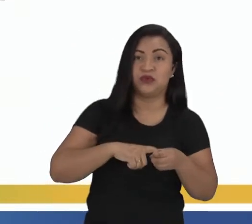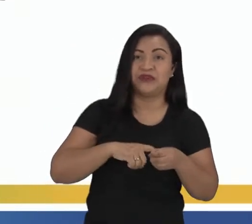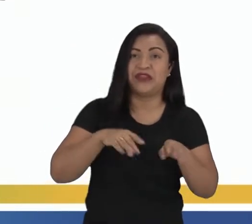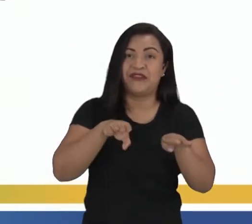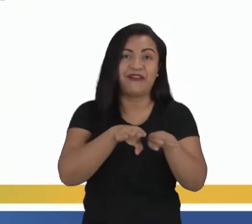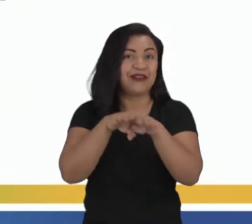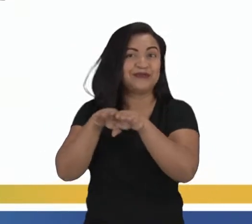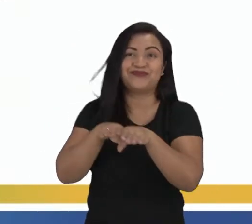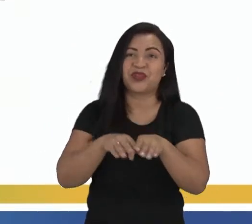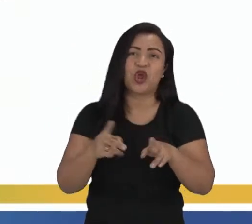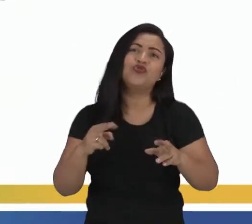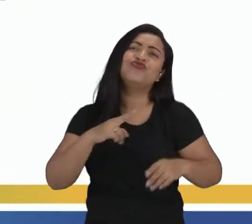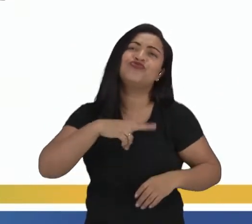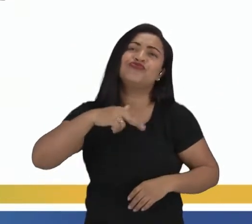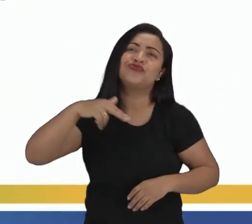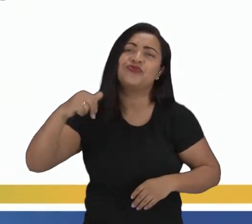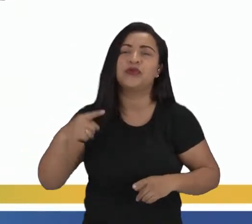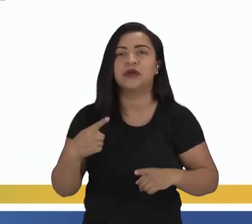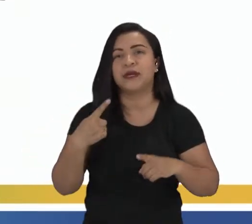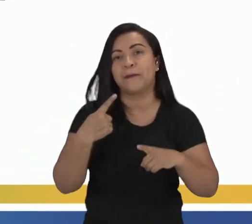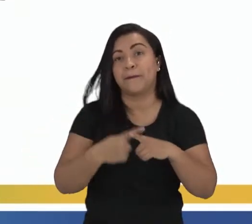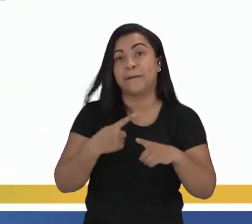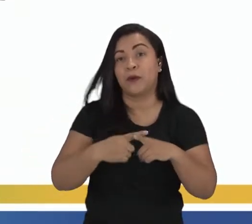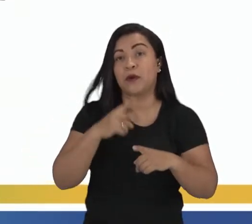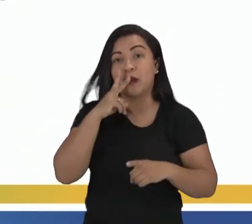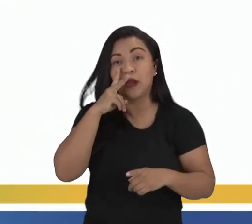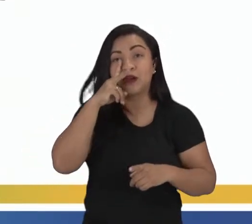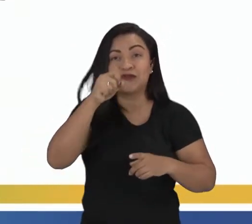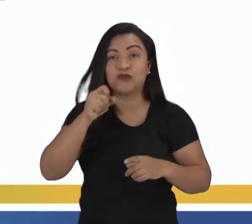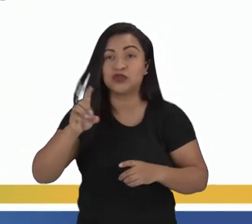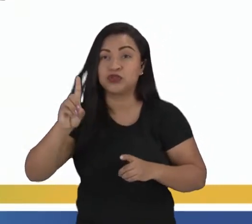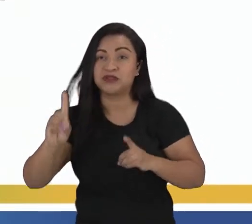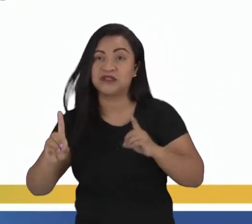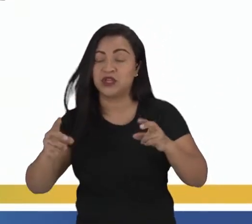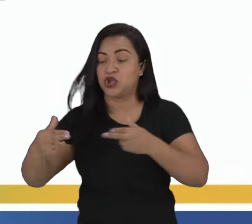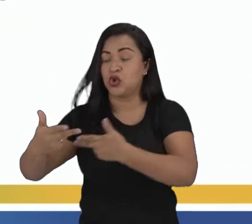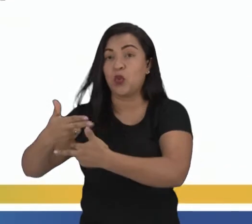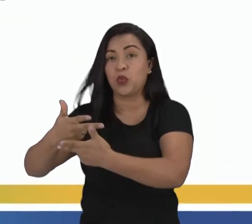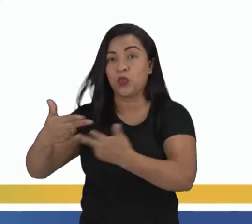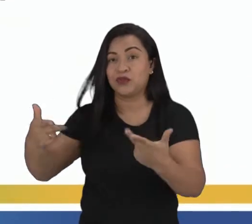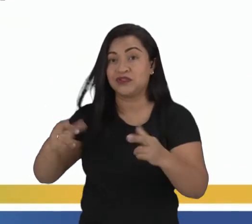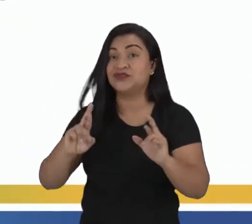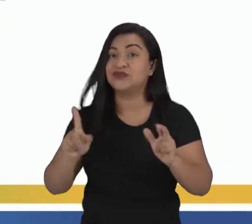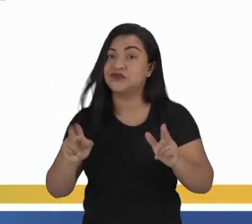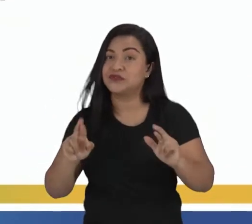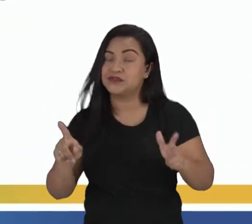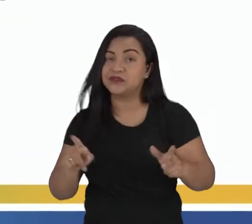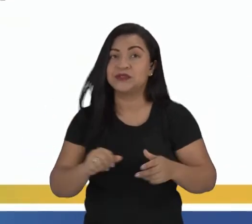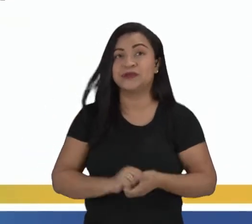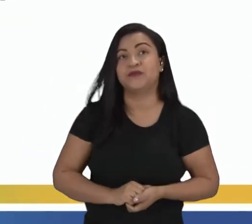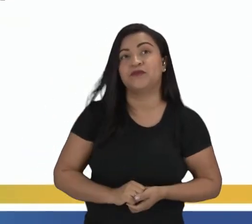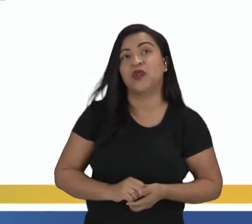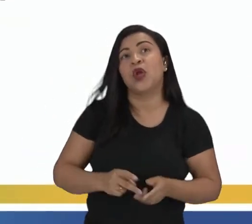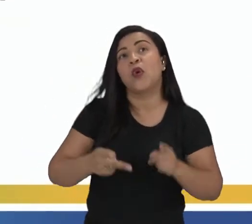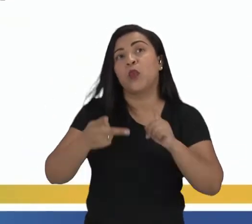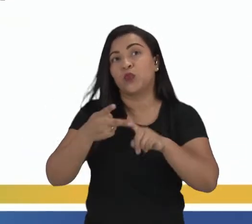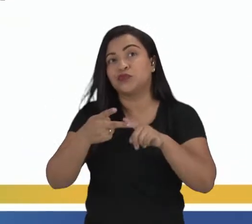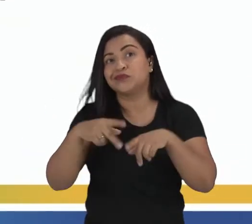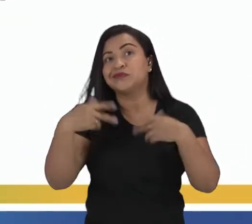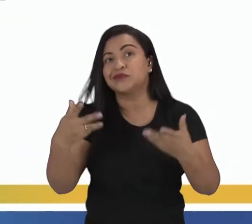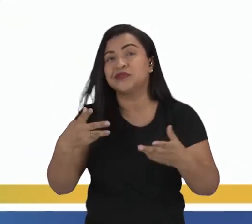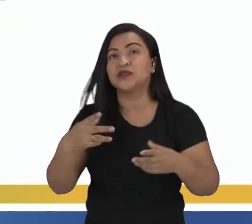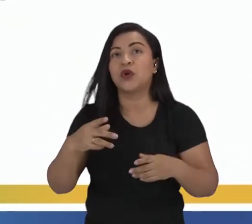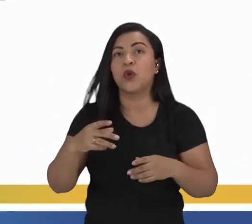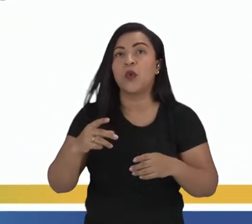nunca se anulam, pois as forças atuam em corpos diferentes. Segundo, o par aparece instantaneamente,